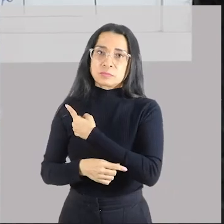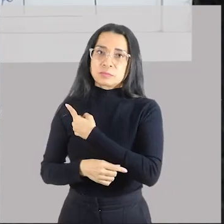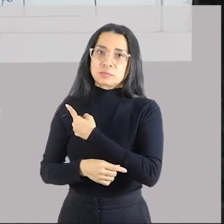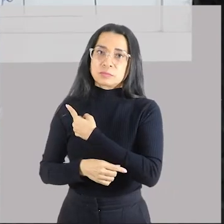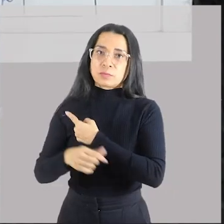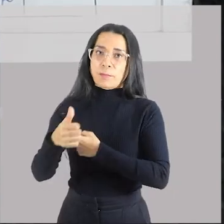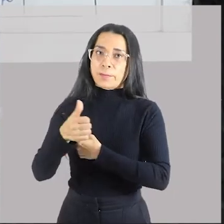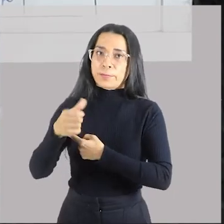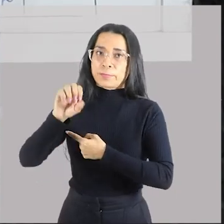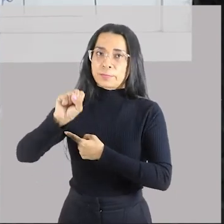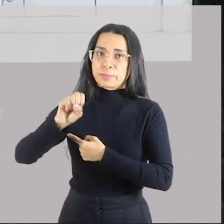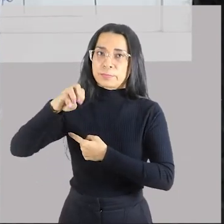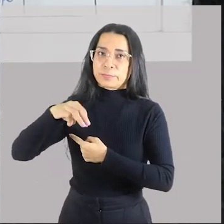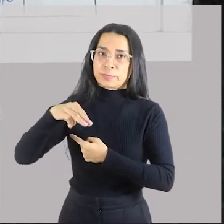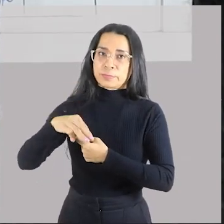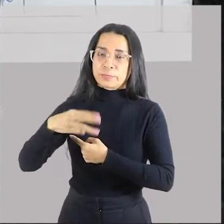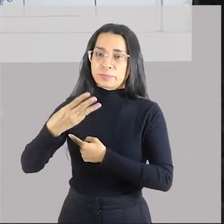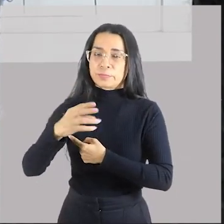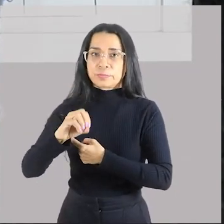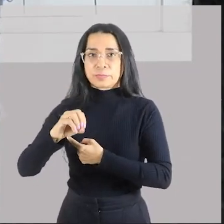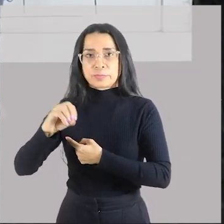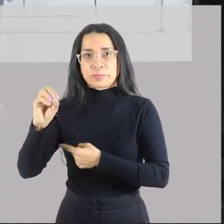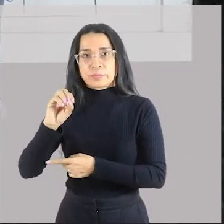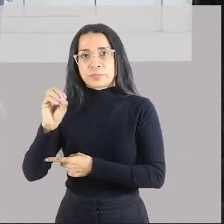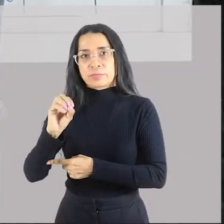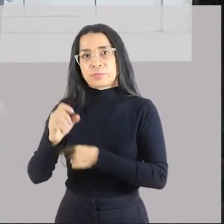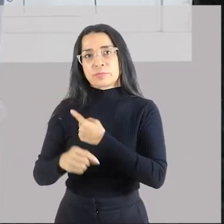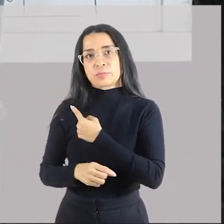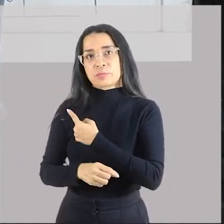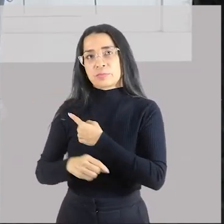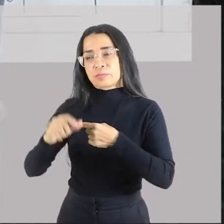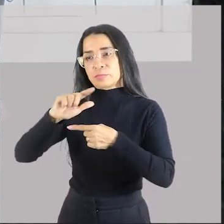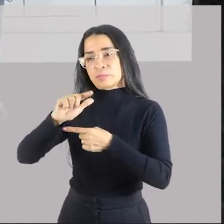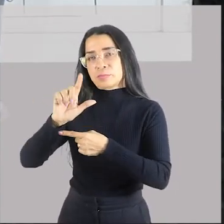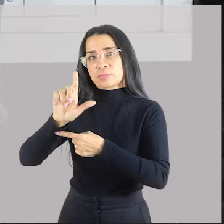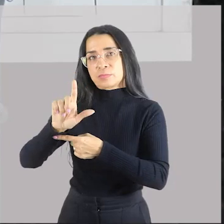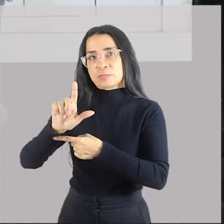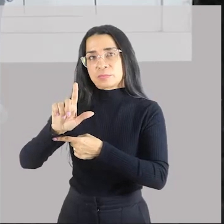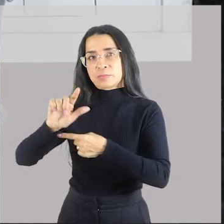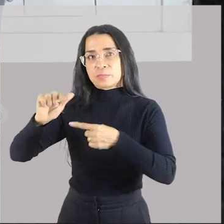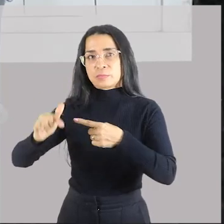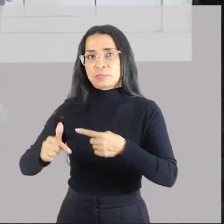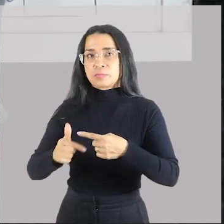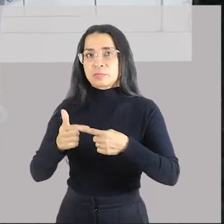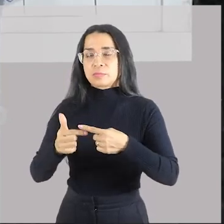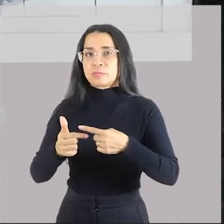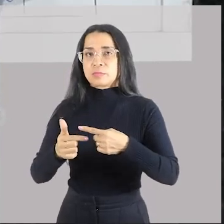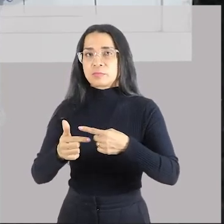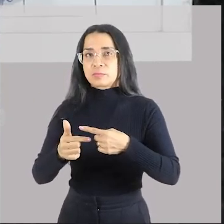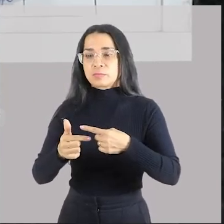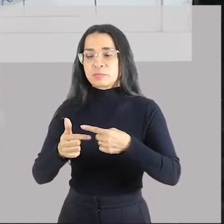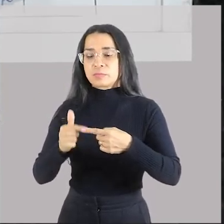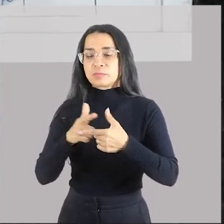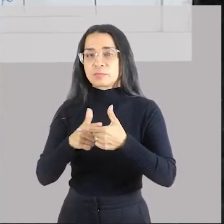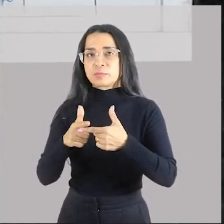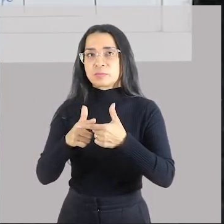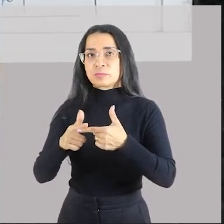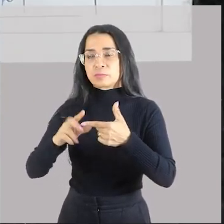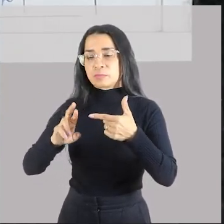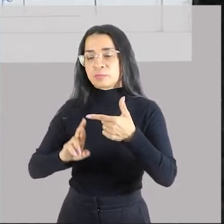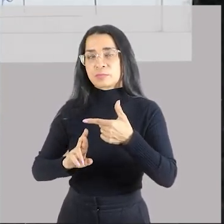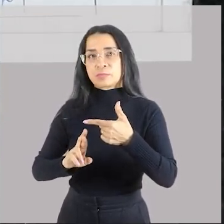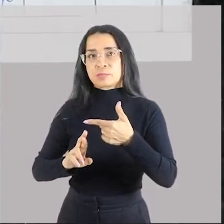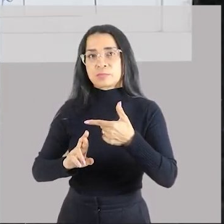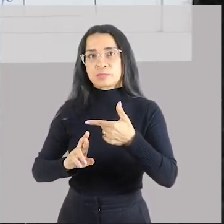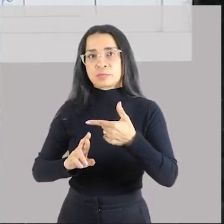30 graus, cateto oposto, que é L sobre 2, dividido pela hipotenusa, que é